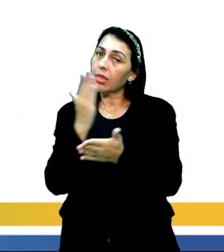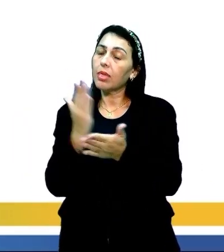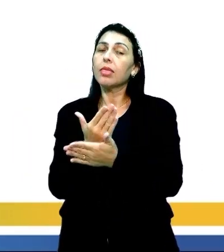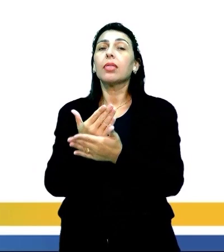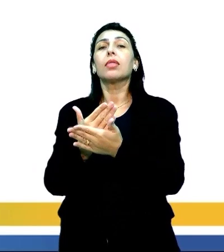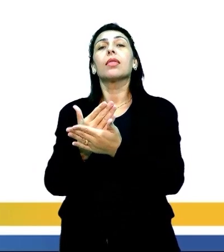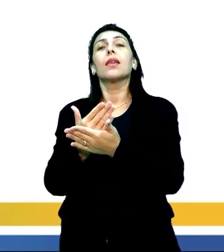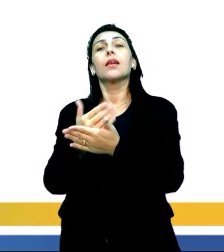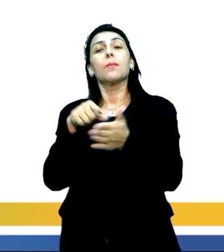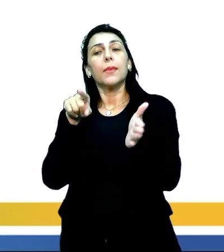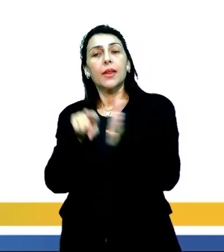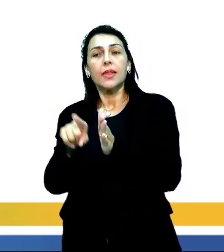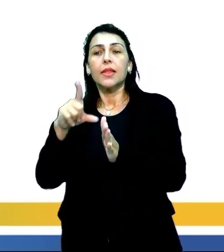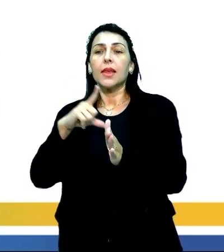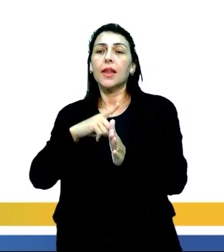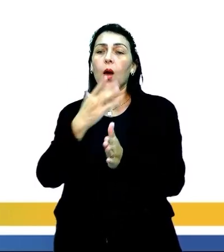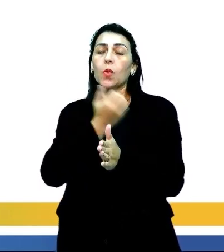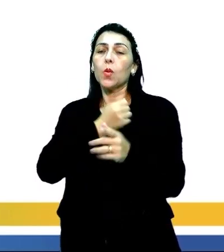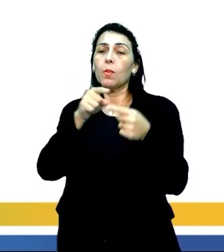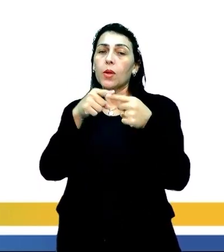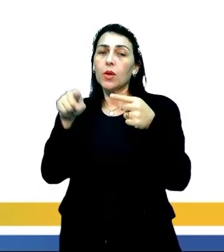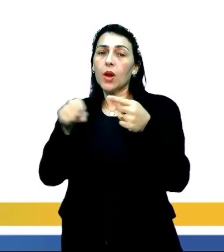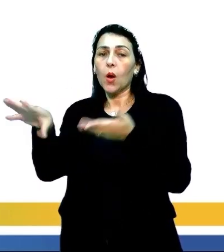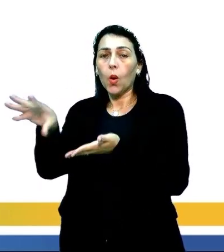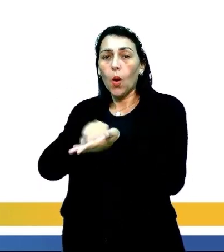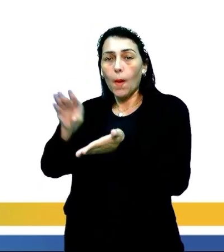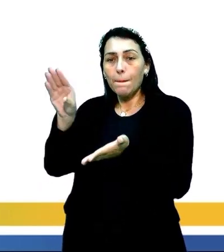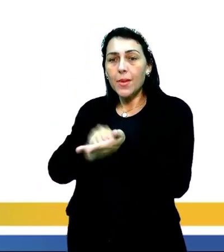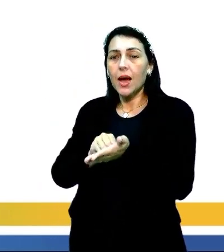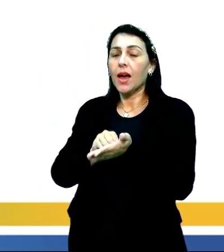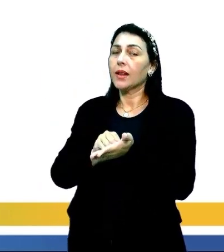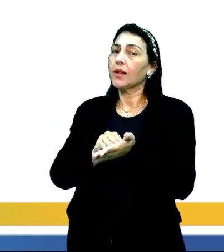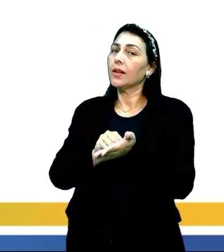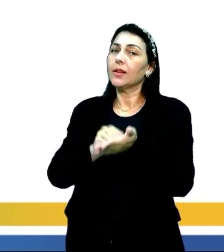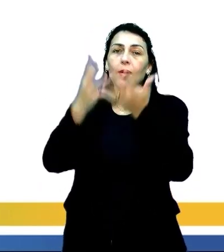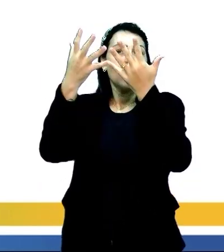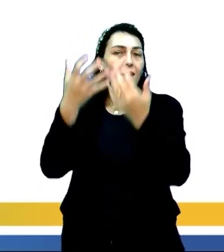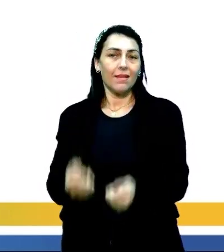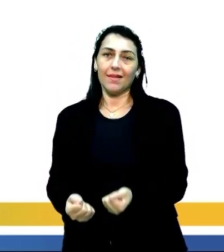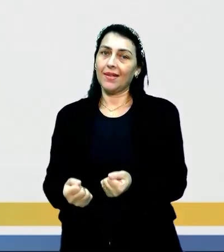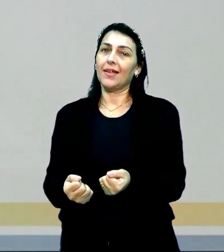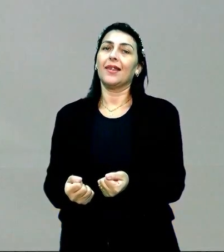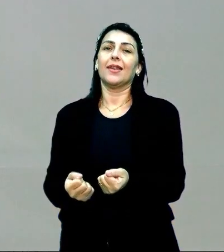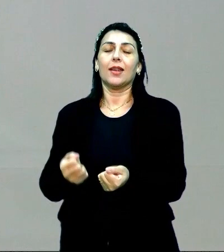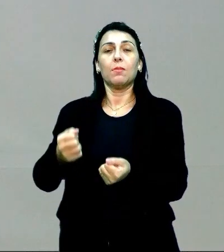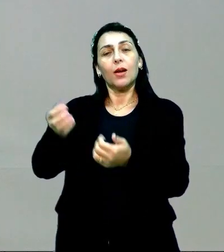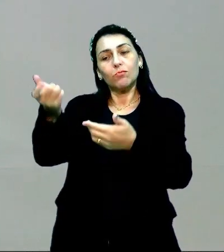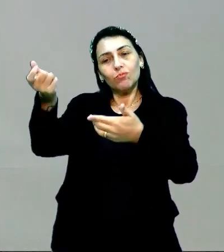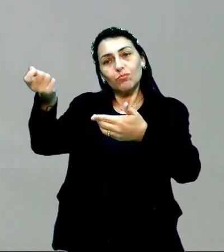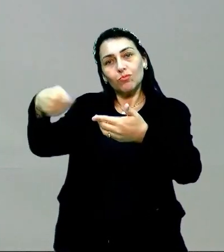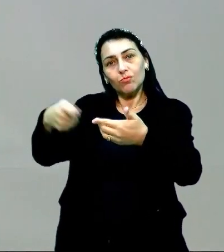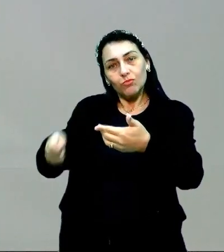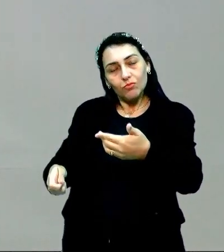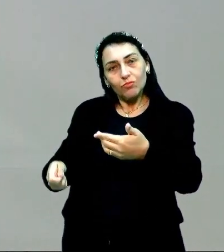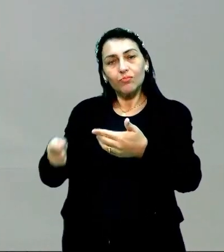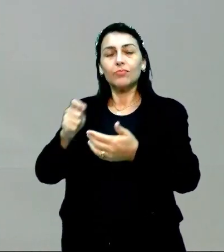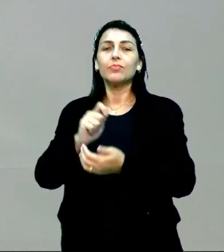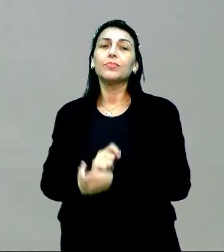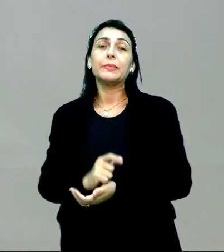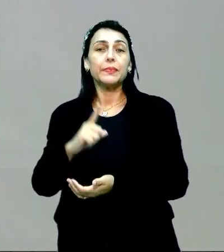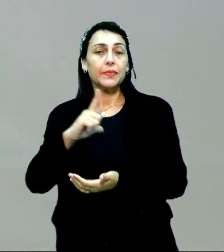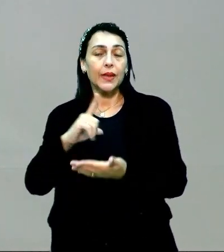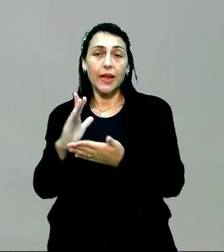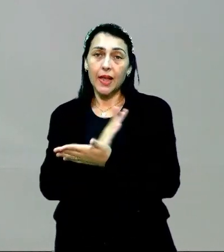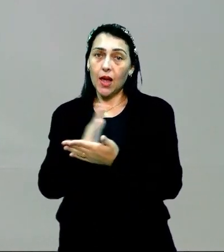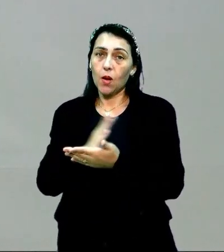de questões terá o número de linhas copiados desconsiderado para efeito da correção. Outra coisa,